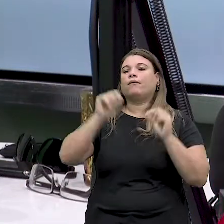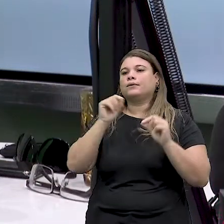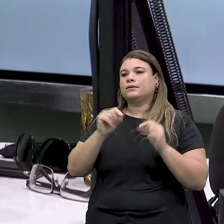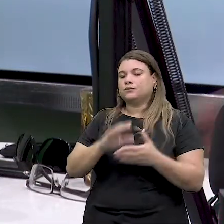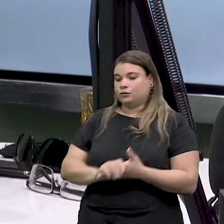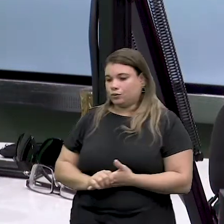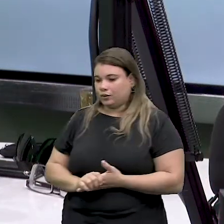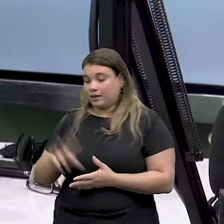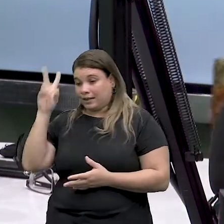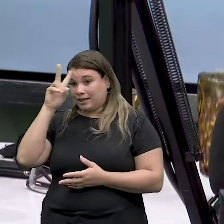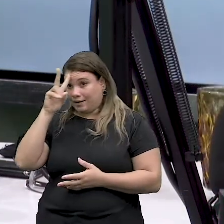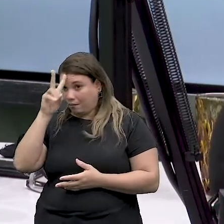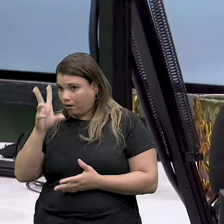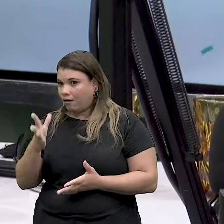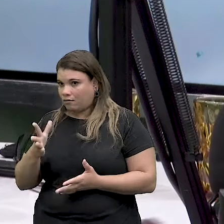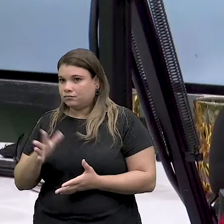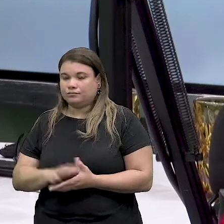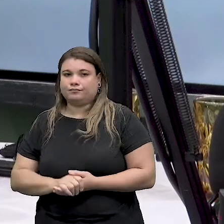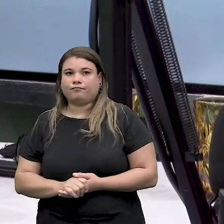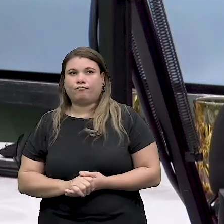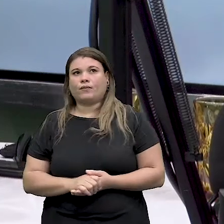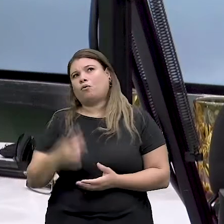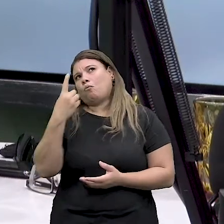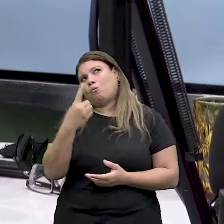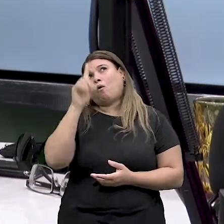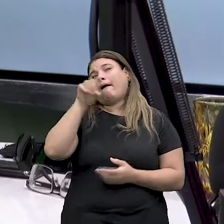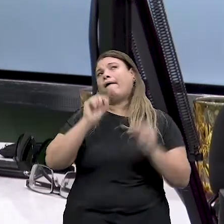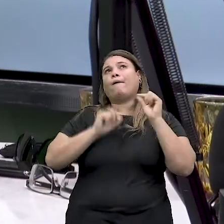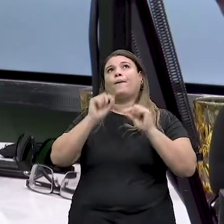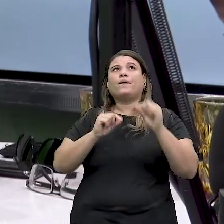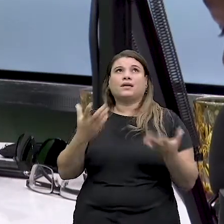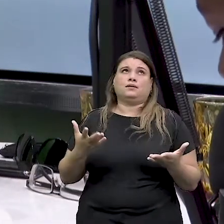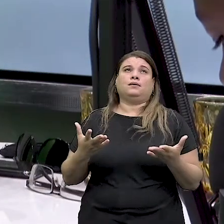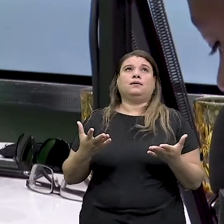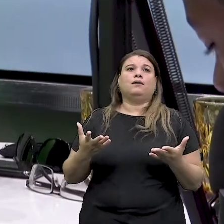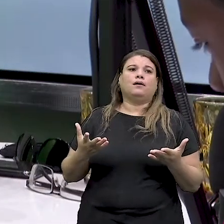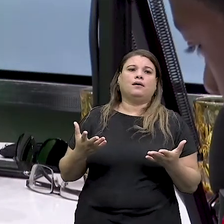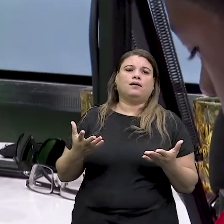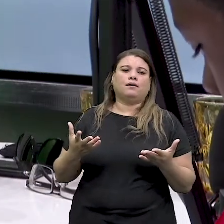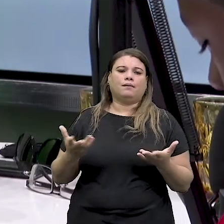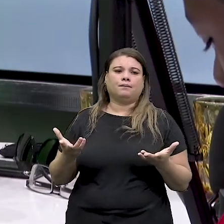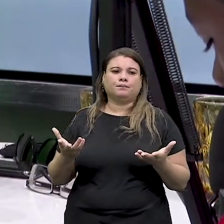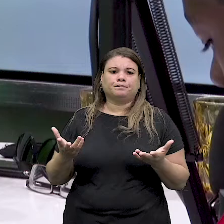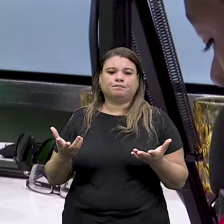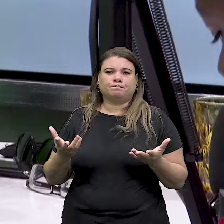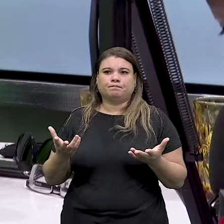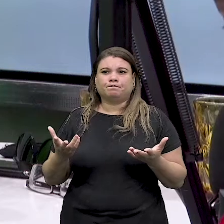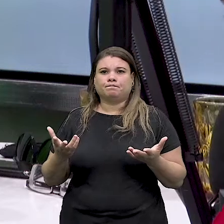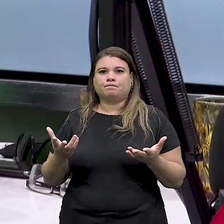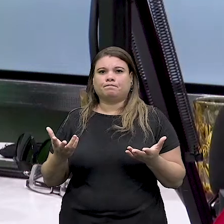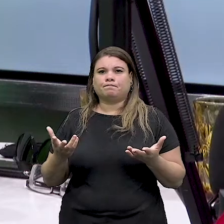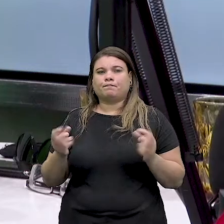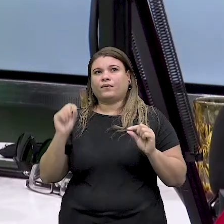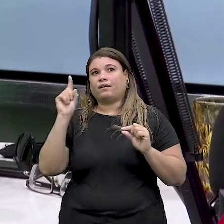A primeira grande característica dela é chamada